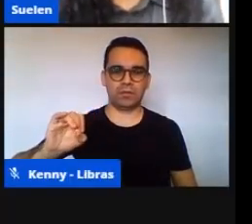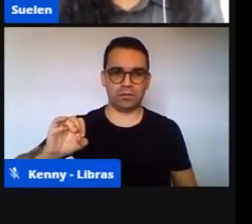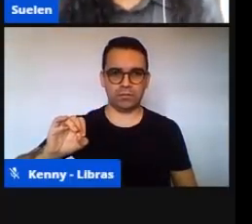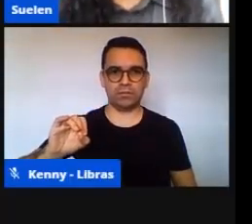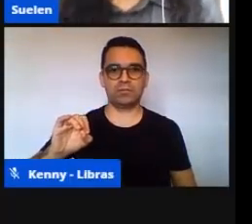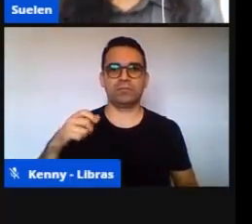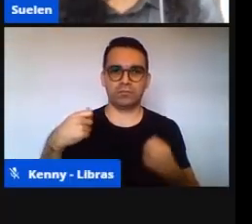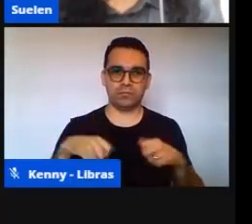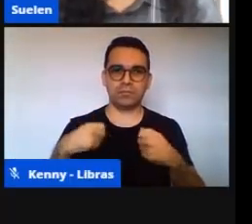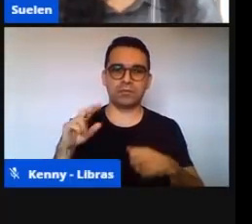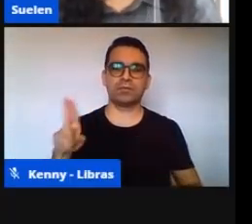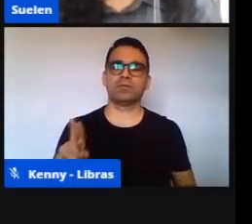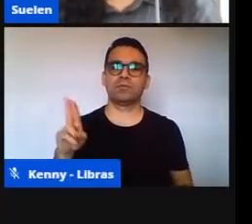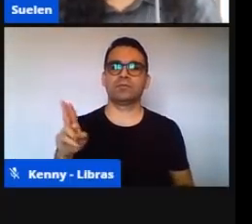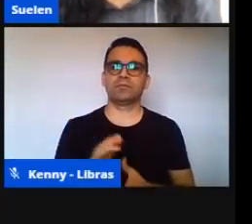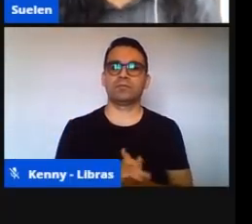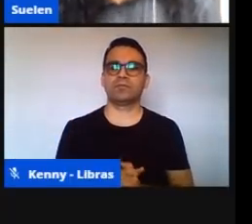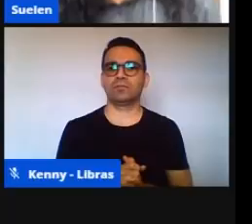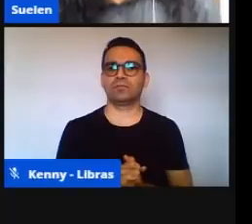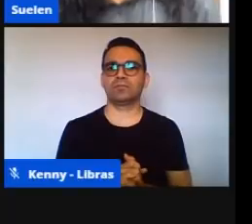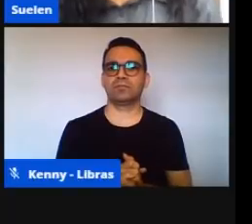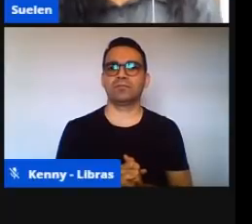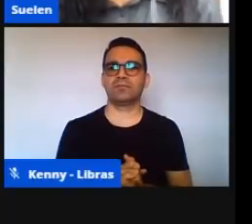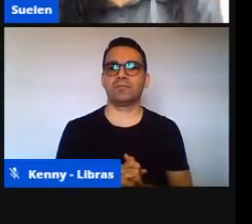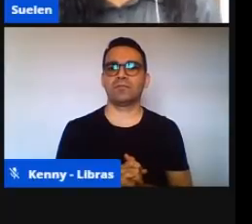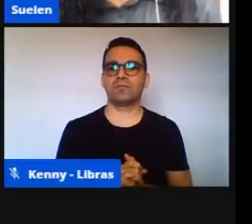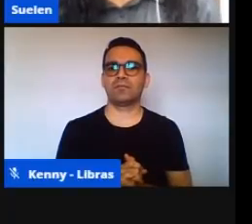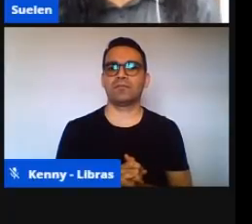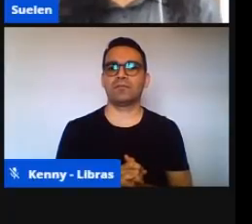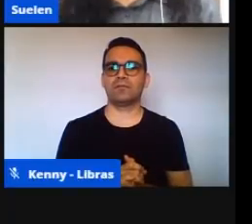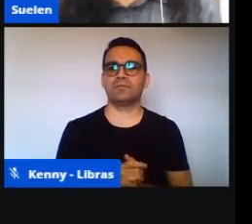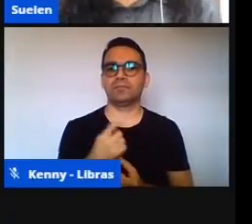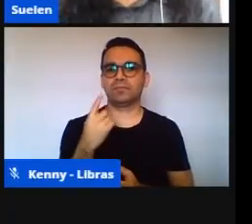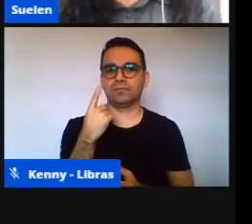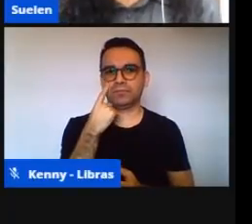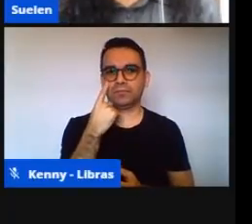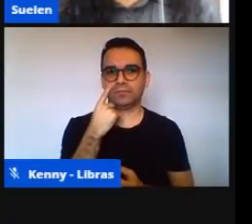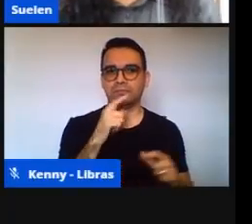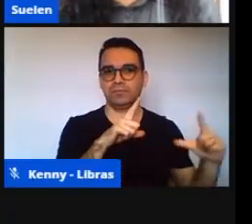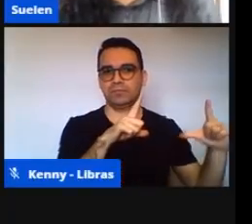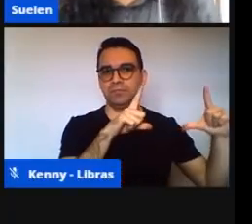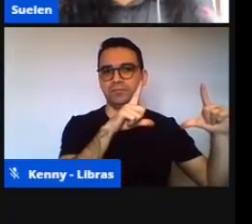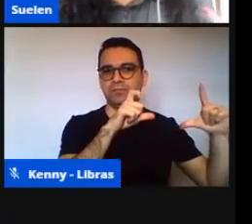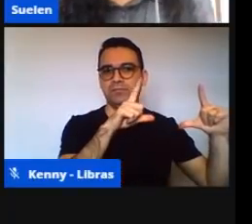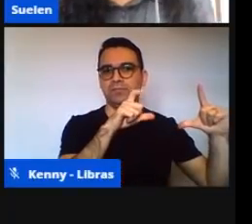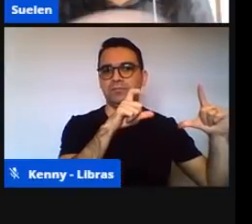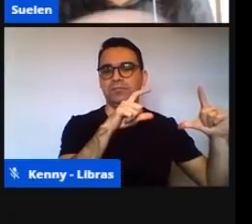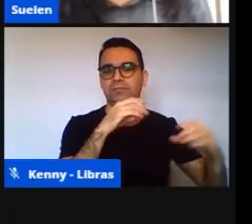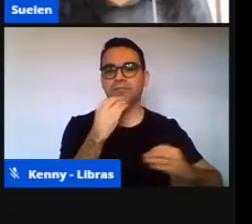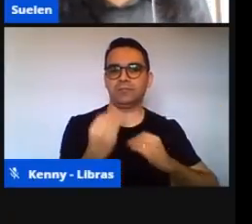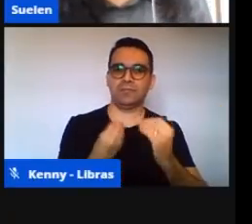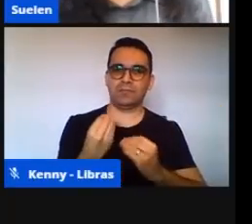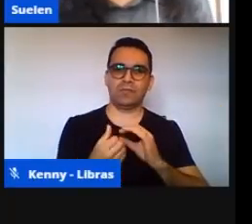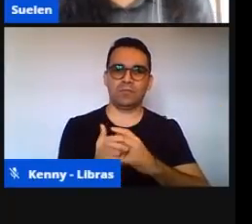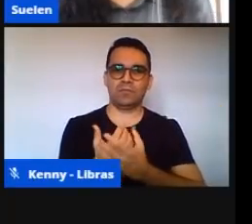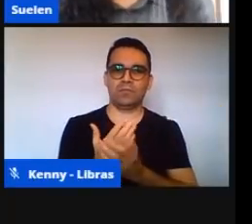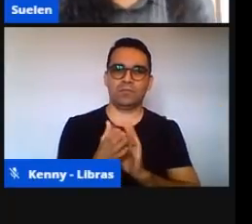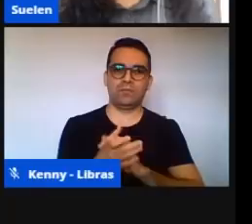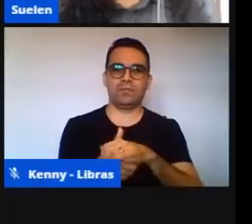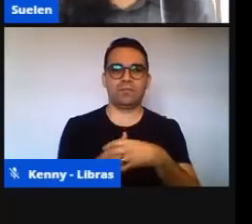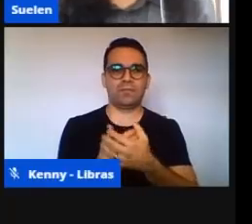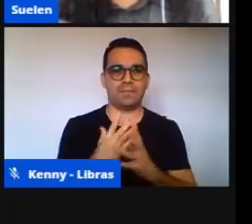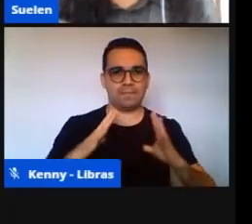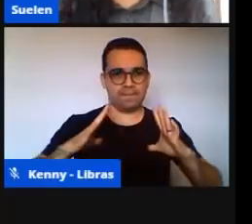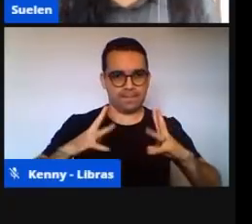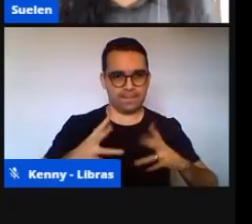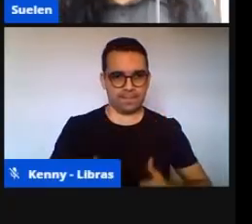70. Tá? Então, aqui fica a técnica adequada para vocês, só que se vocês chegarem na descrição do vídeo, vocês